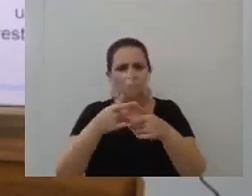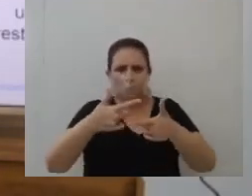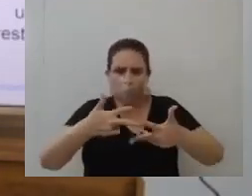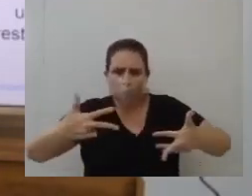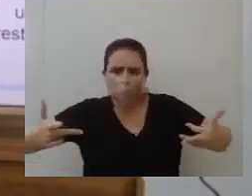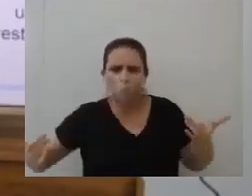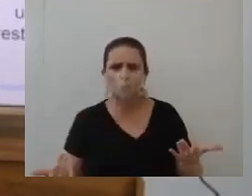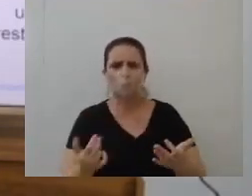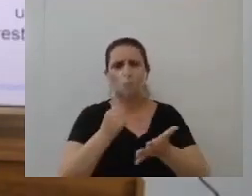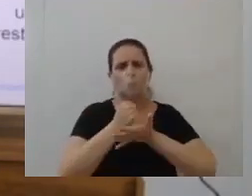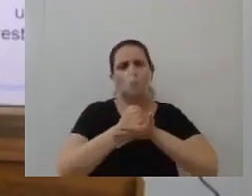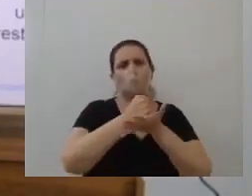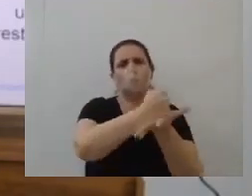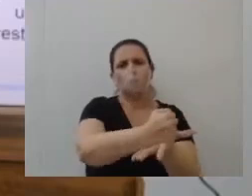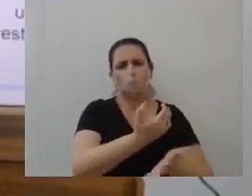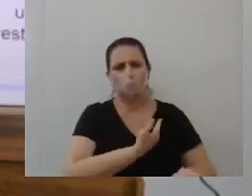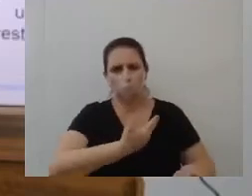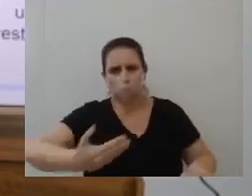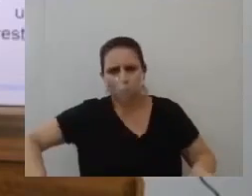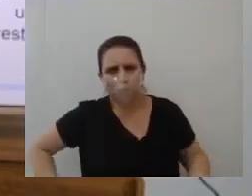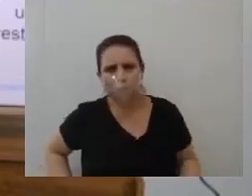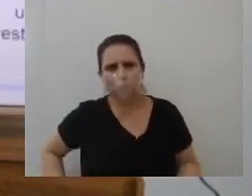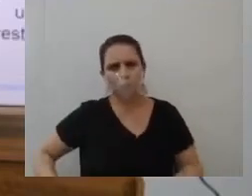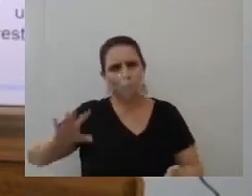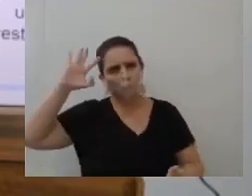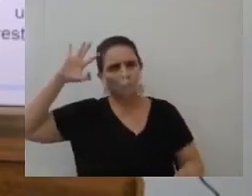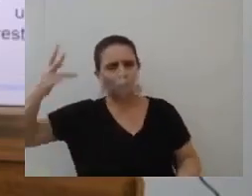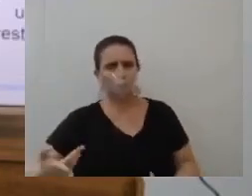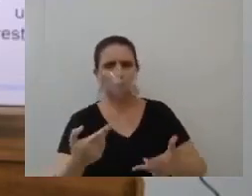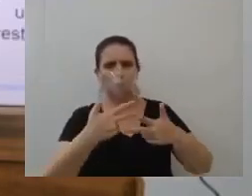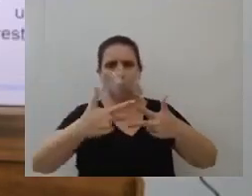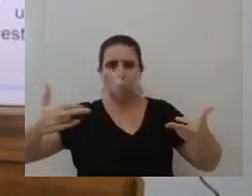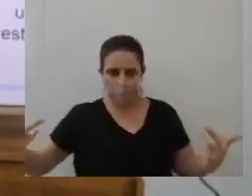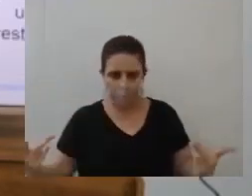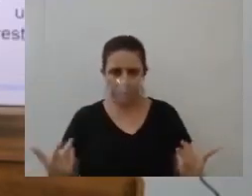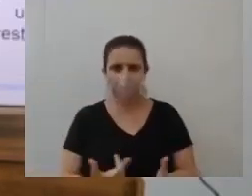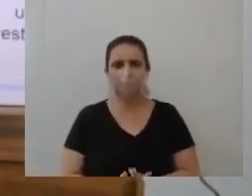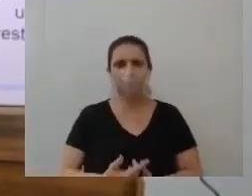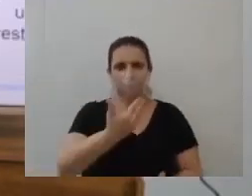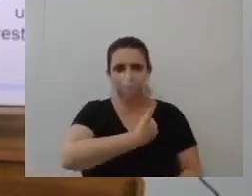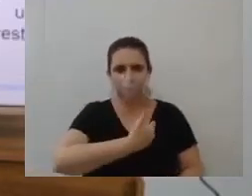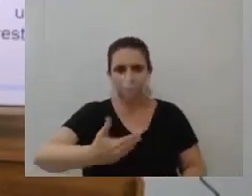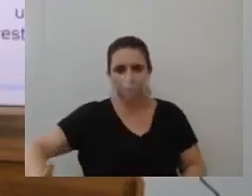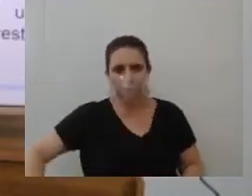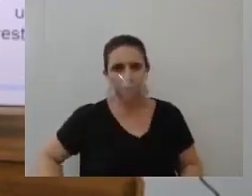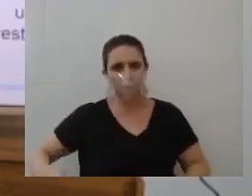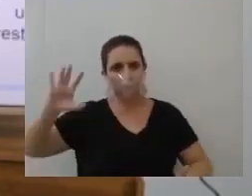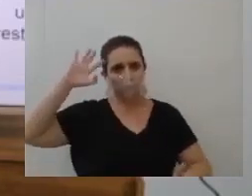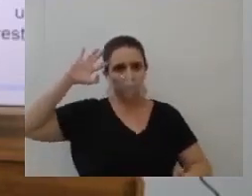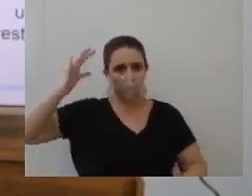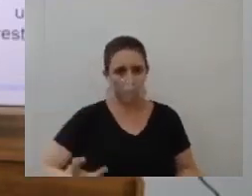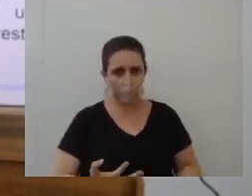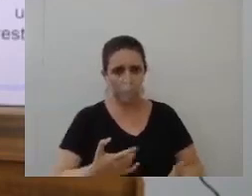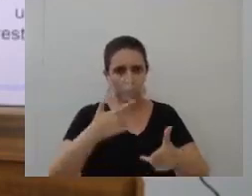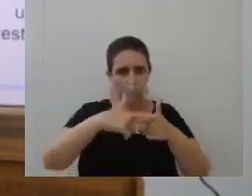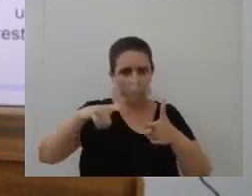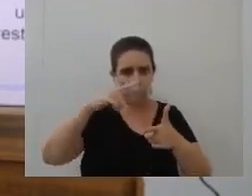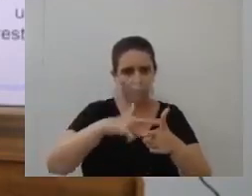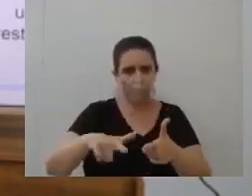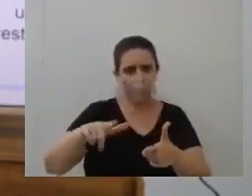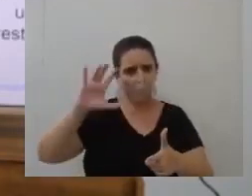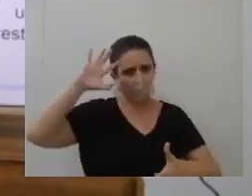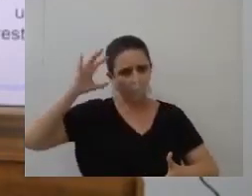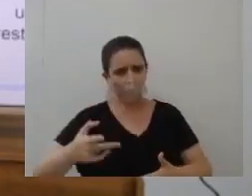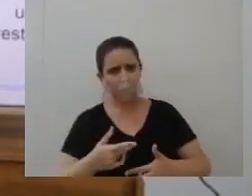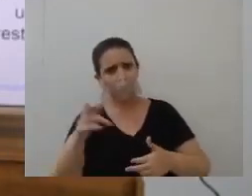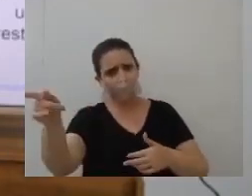coisas, ajudam os governos a tomarem decisões. Governos tomam decisões baseados nesse